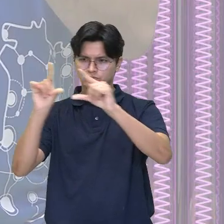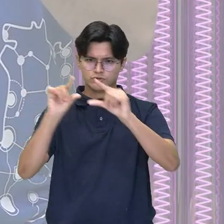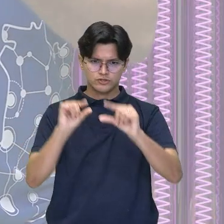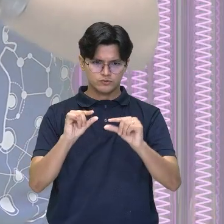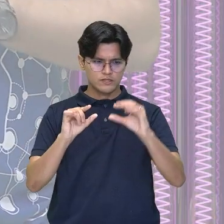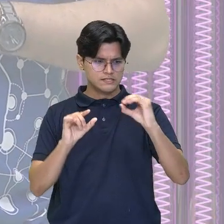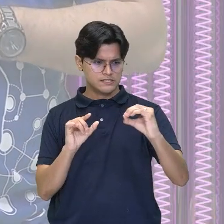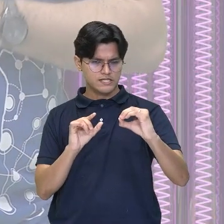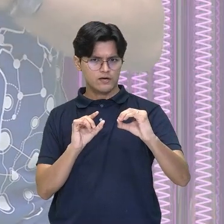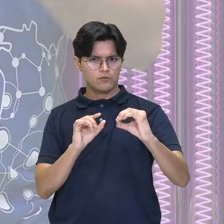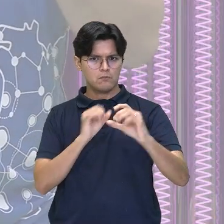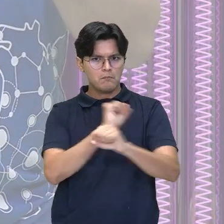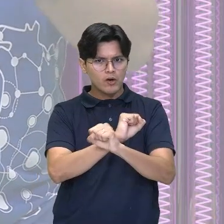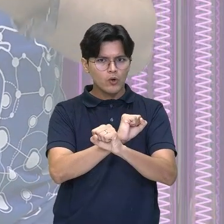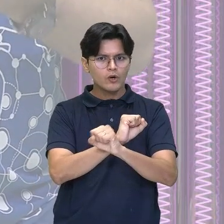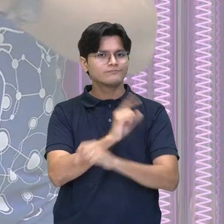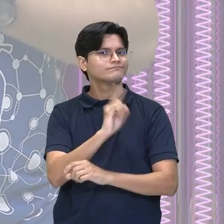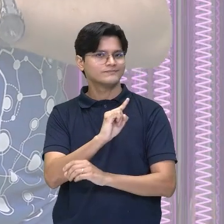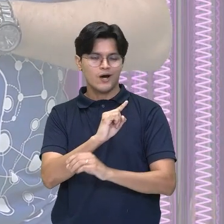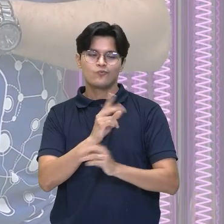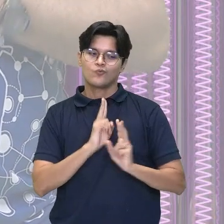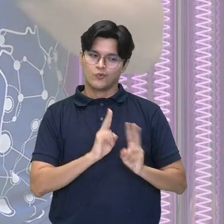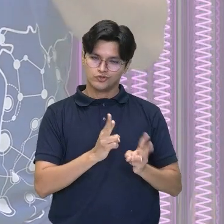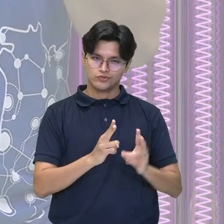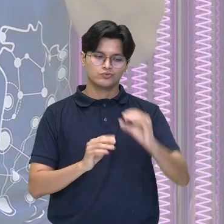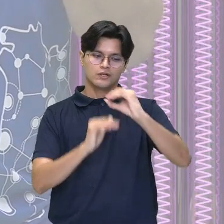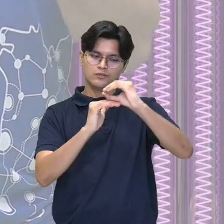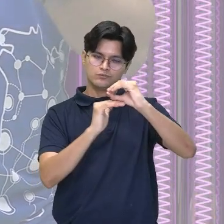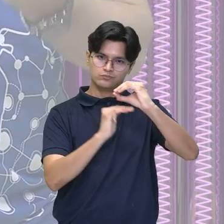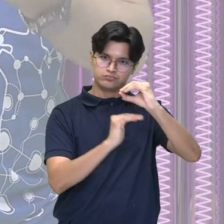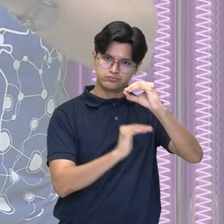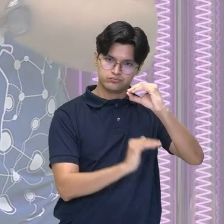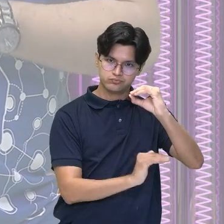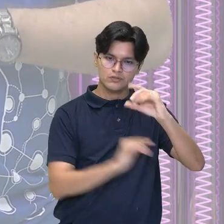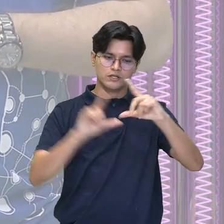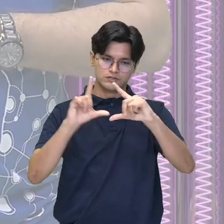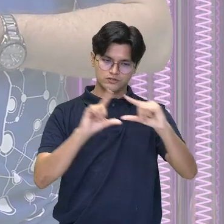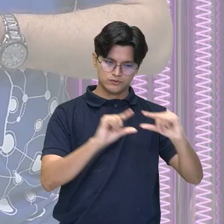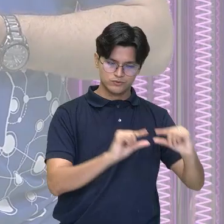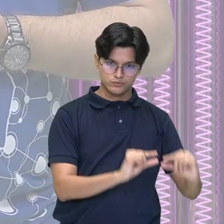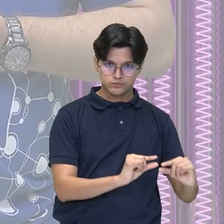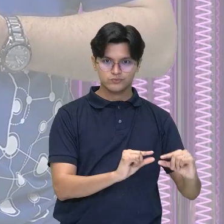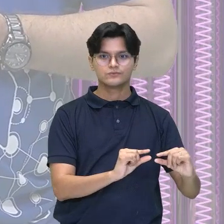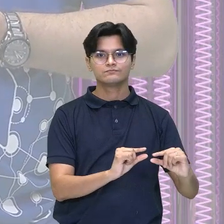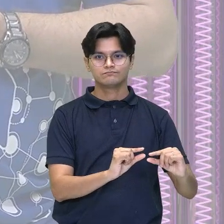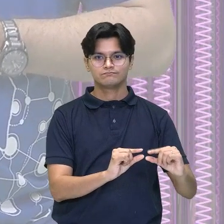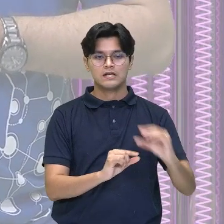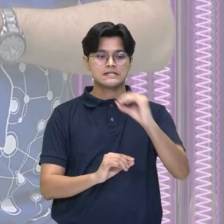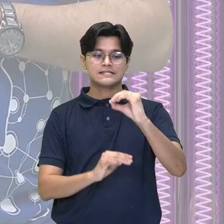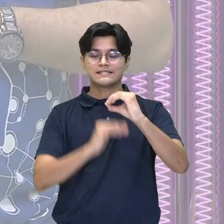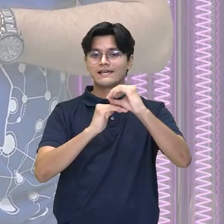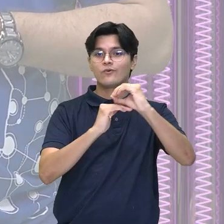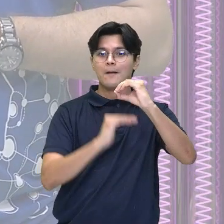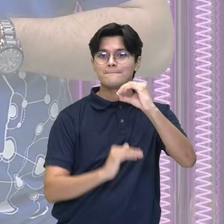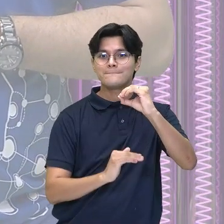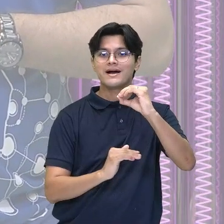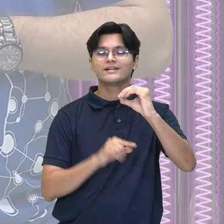vai continuar descendo ali, mas quando ela fica abaixo de zero, nós temos aí